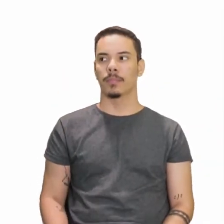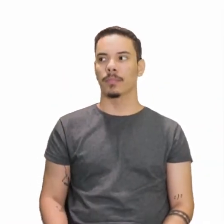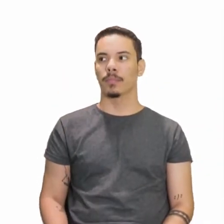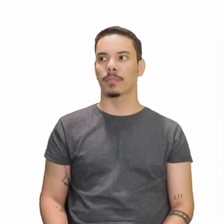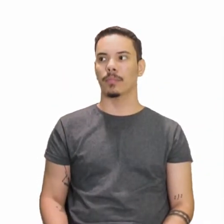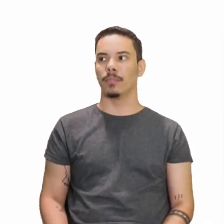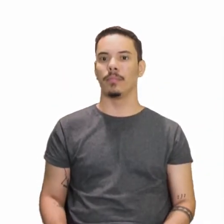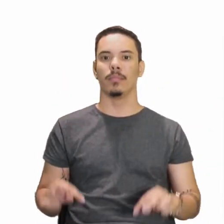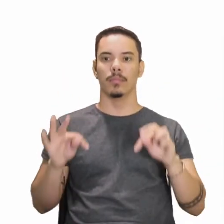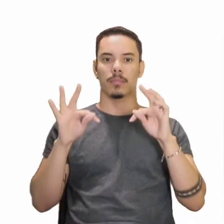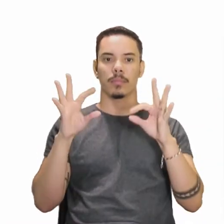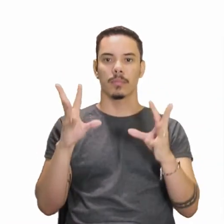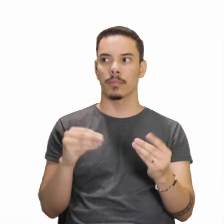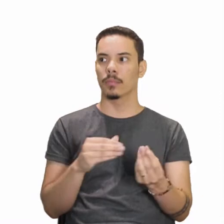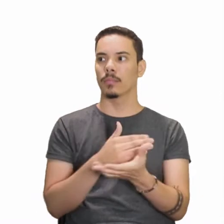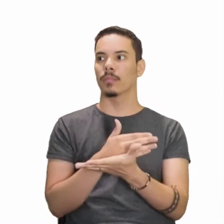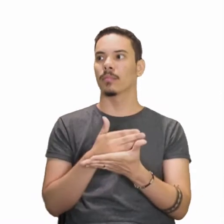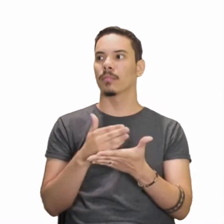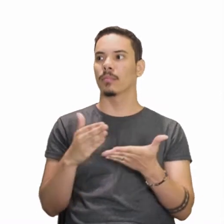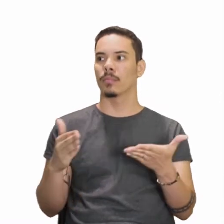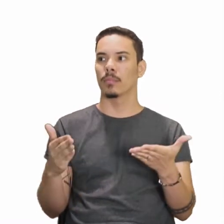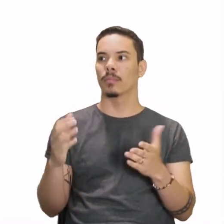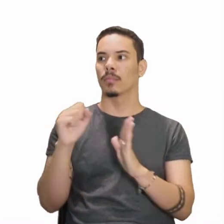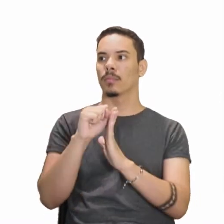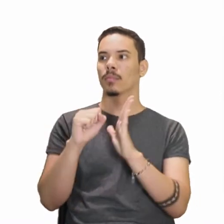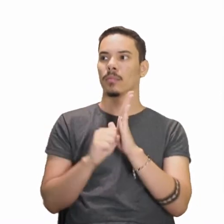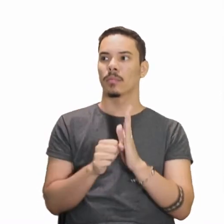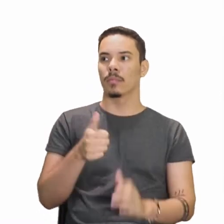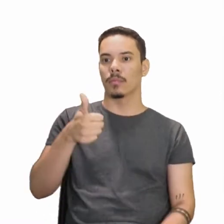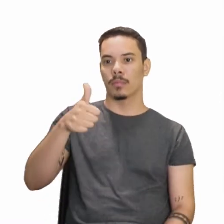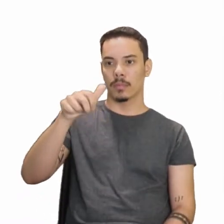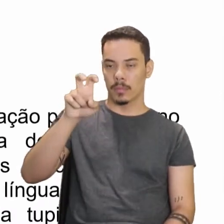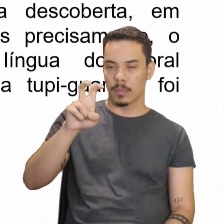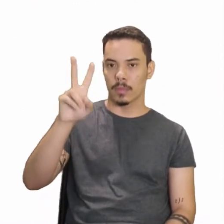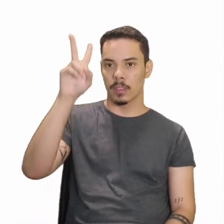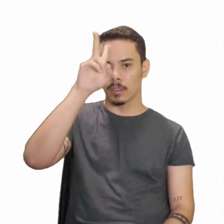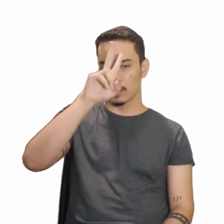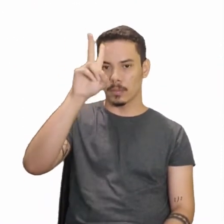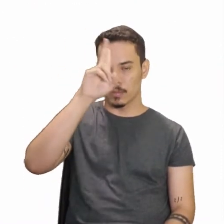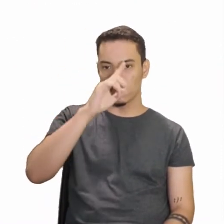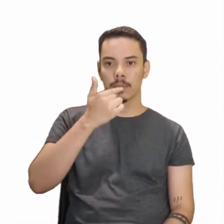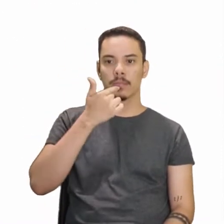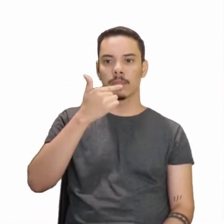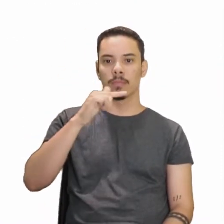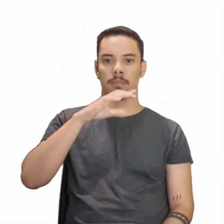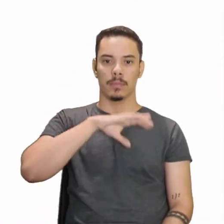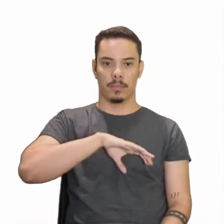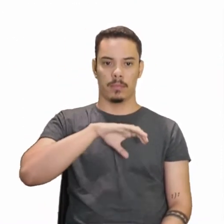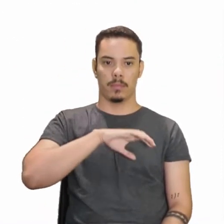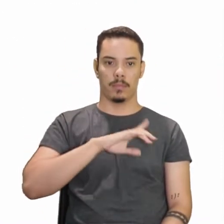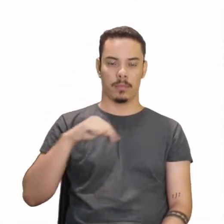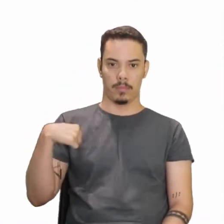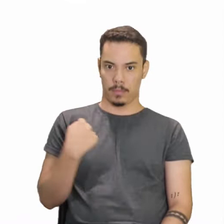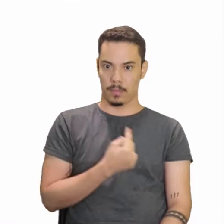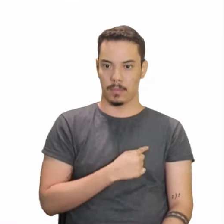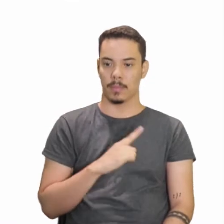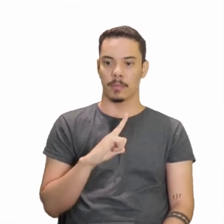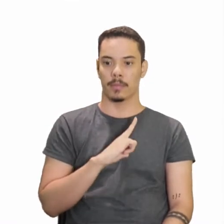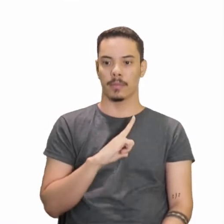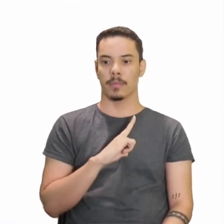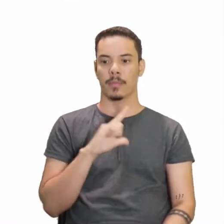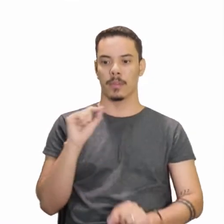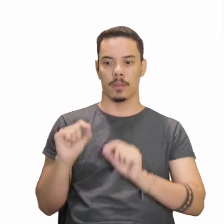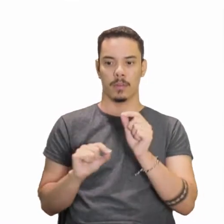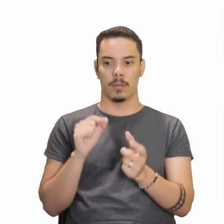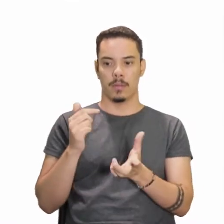tudo inicia, né? Chegando aí ao século XV, a história da língua portuguesa, nós vamos ter exatamente